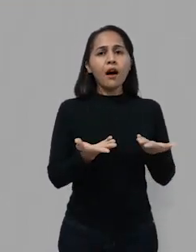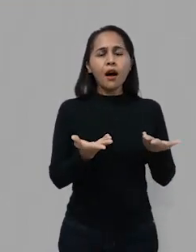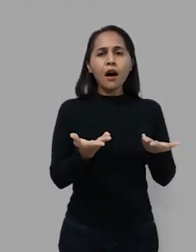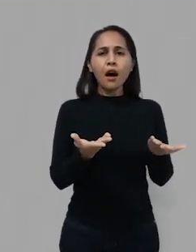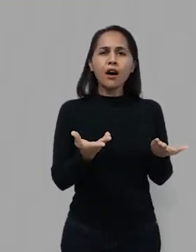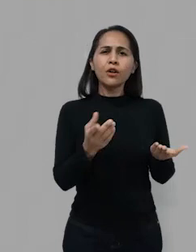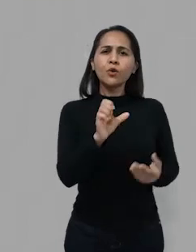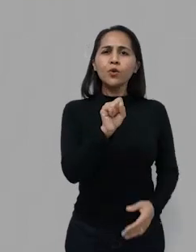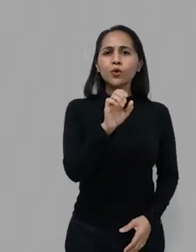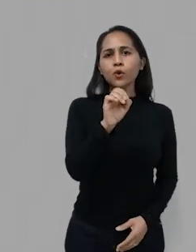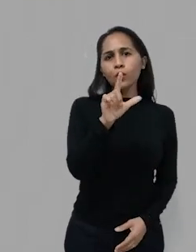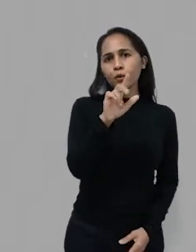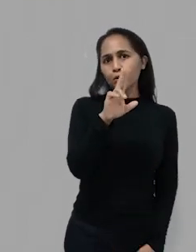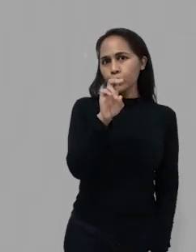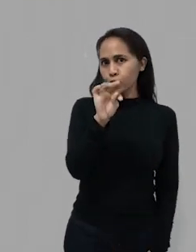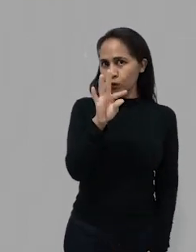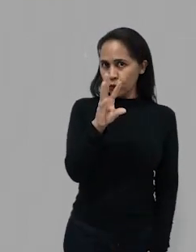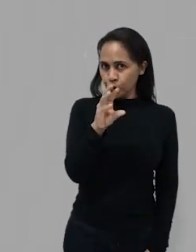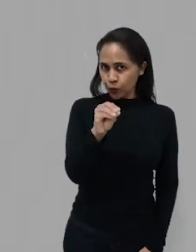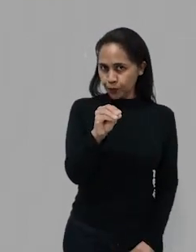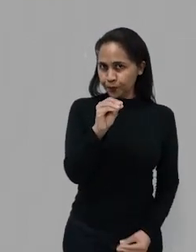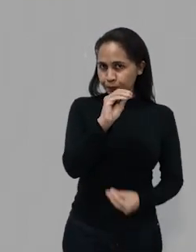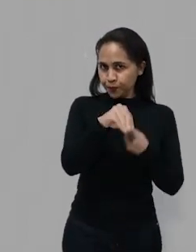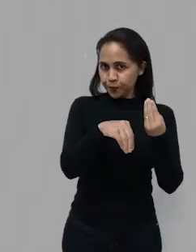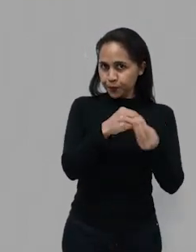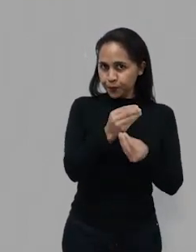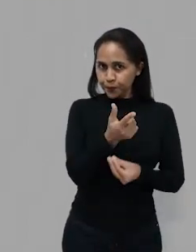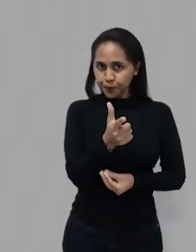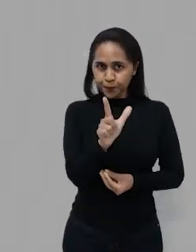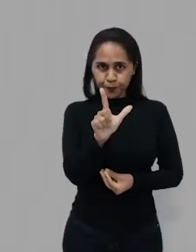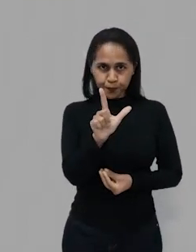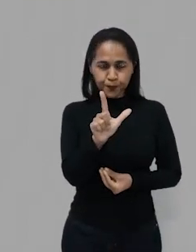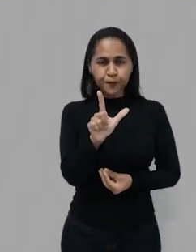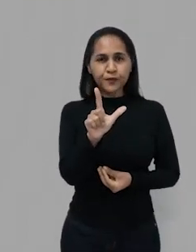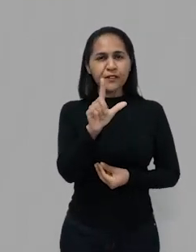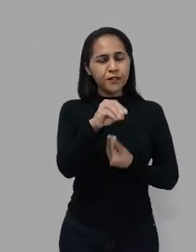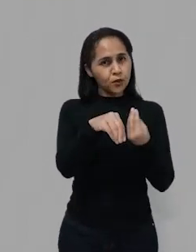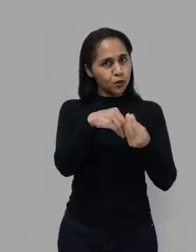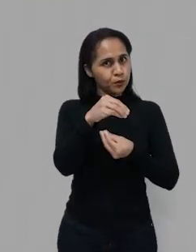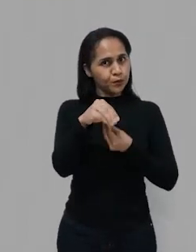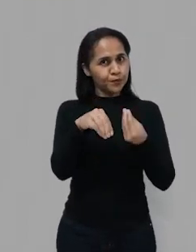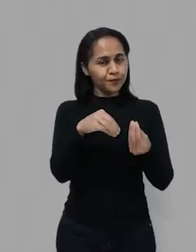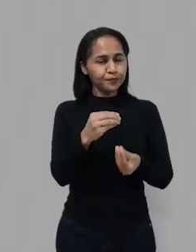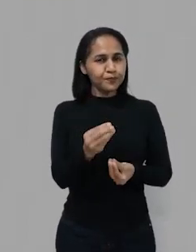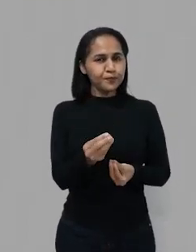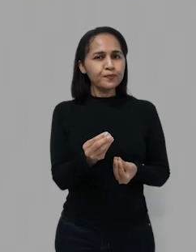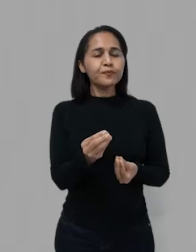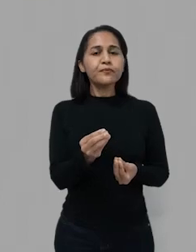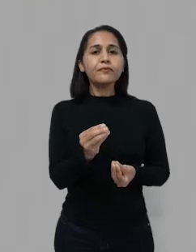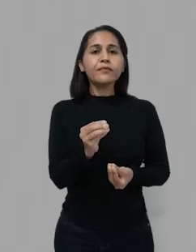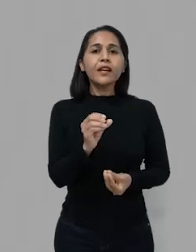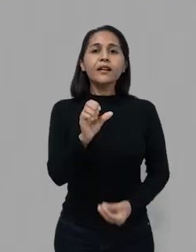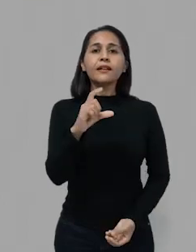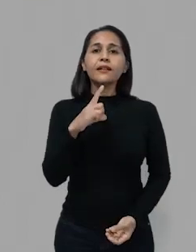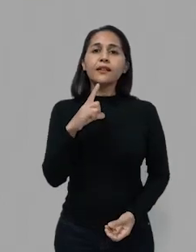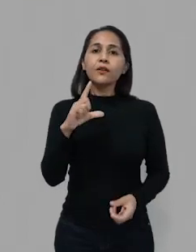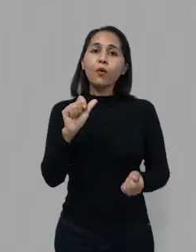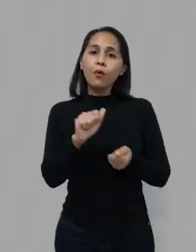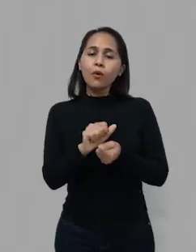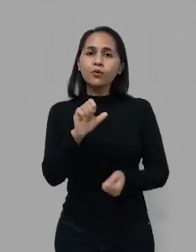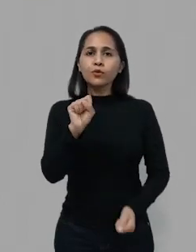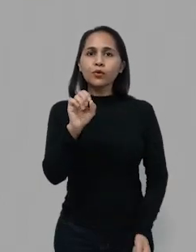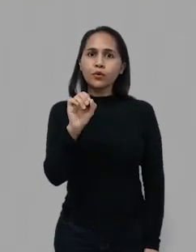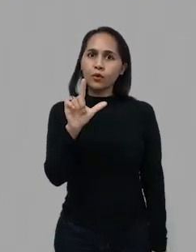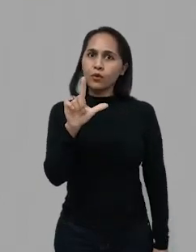soluto, e dissolve em uma outra. Essa outra substância chamamos de solvente. E o